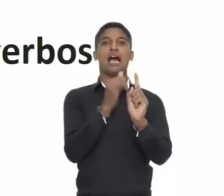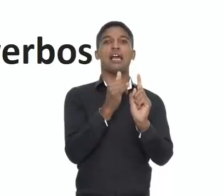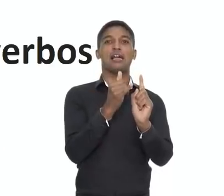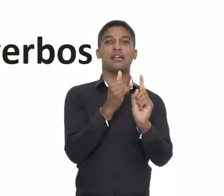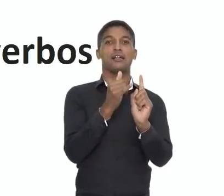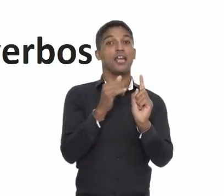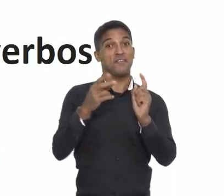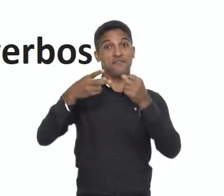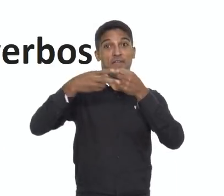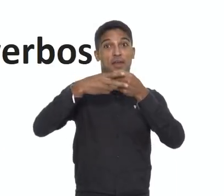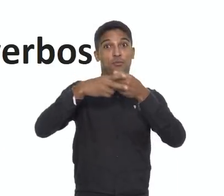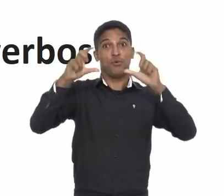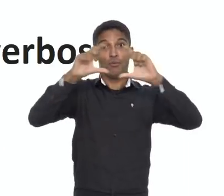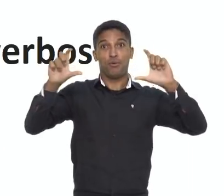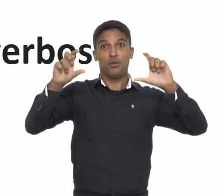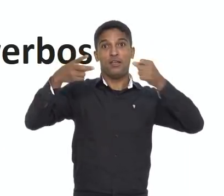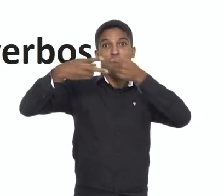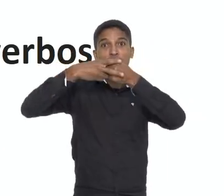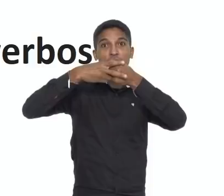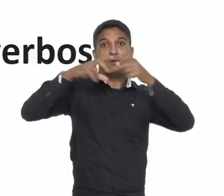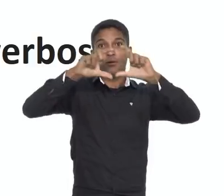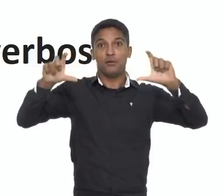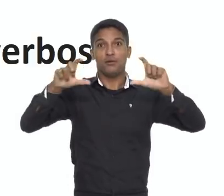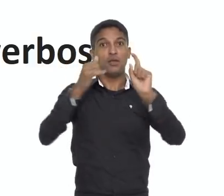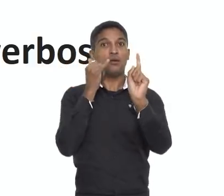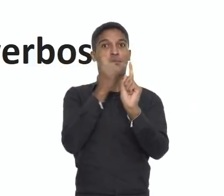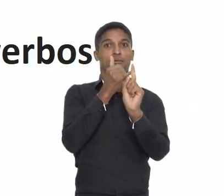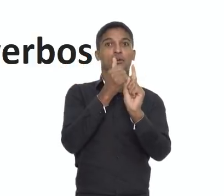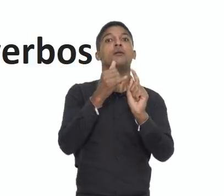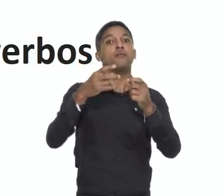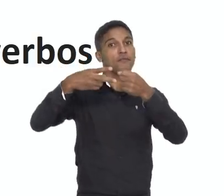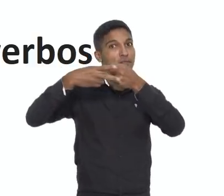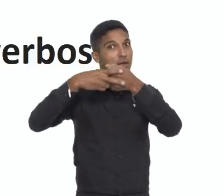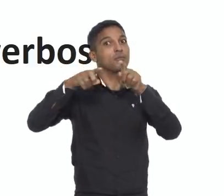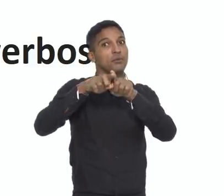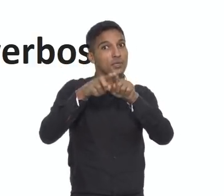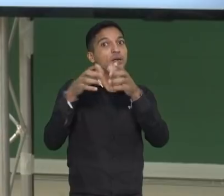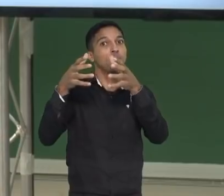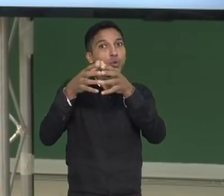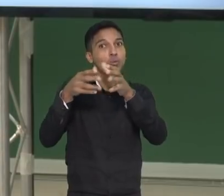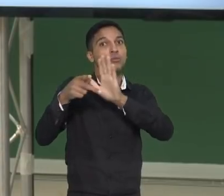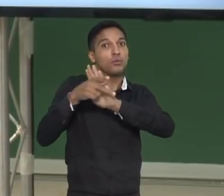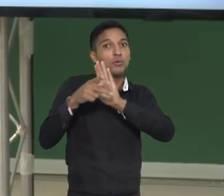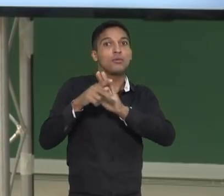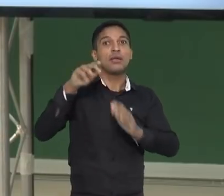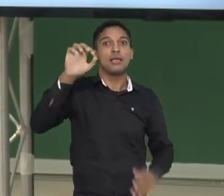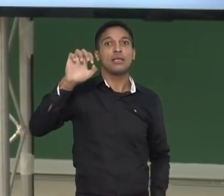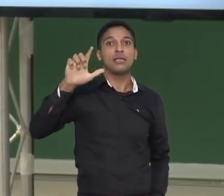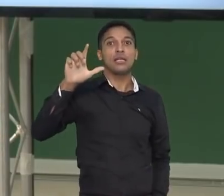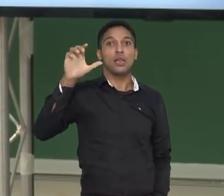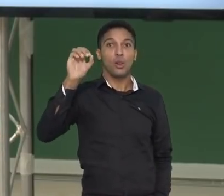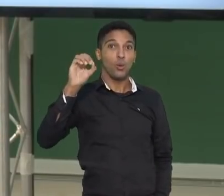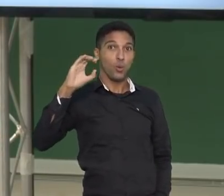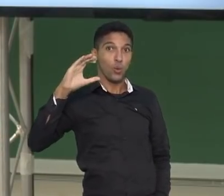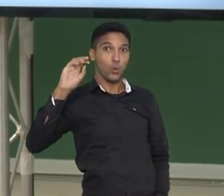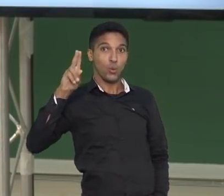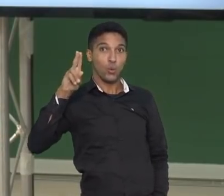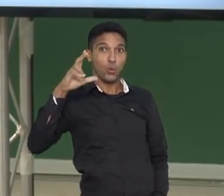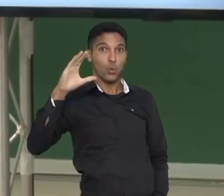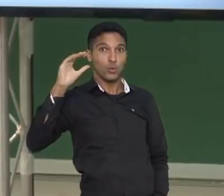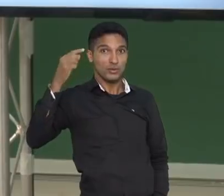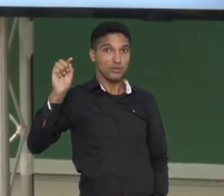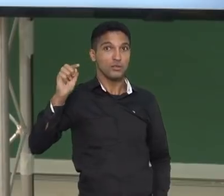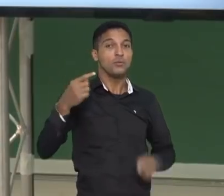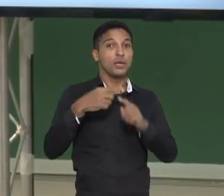são conhecidos também como verbos de elocução, por causa dessa particularidade de identificar